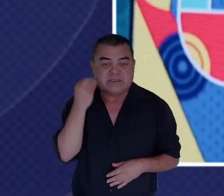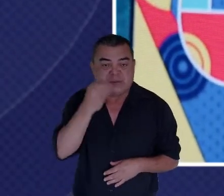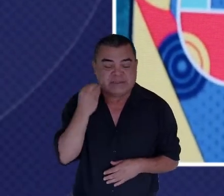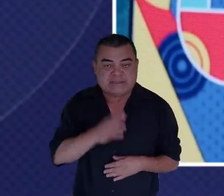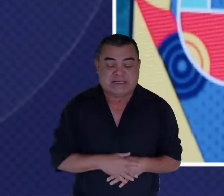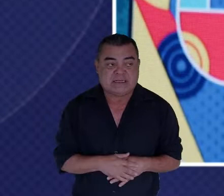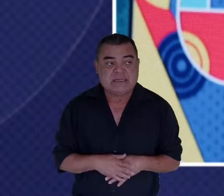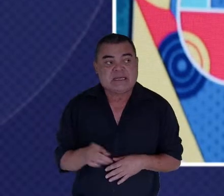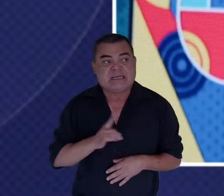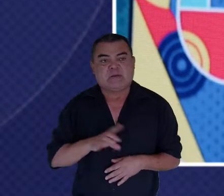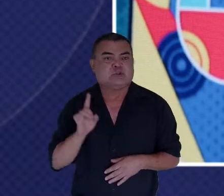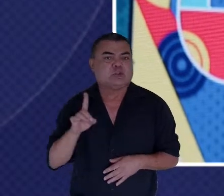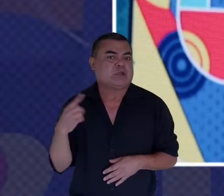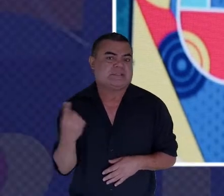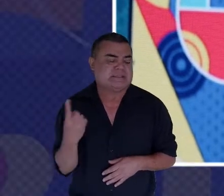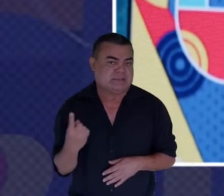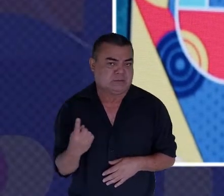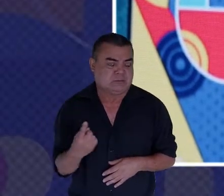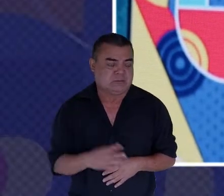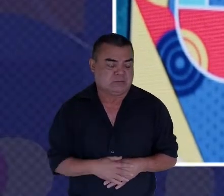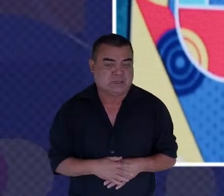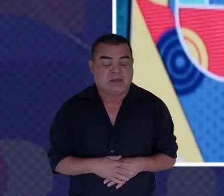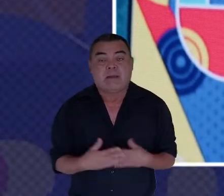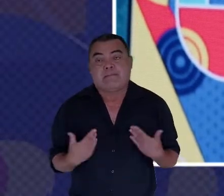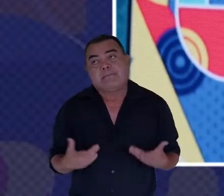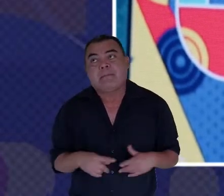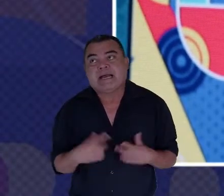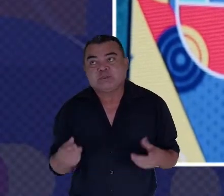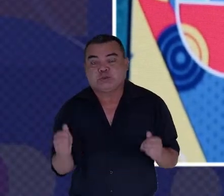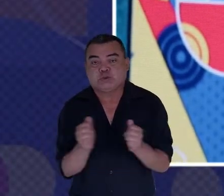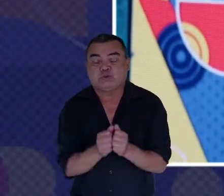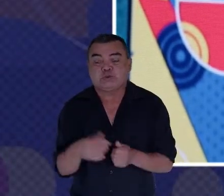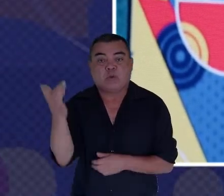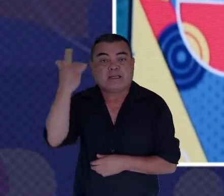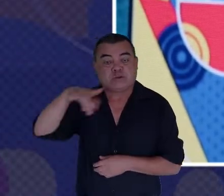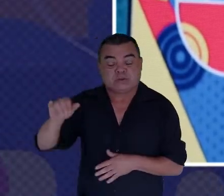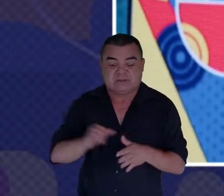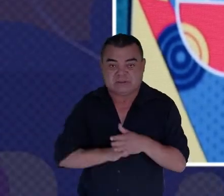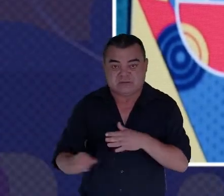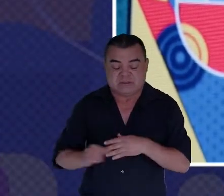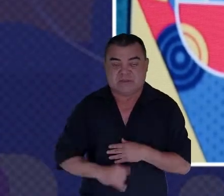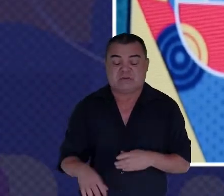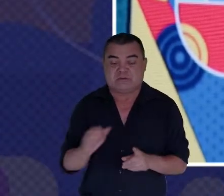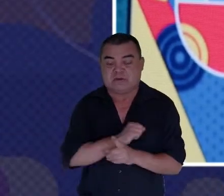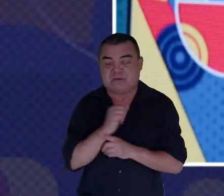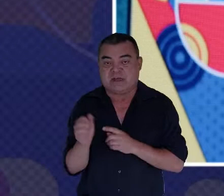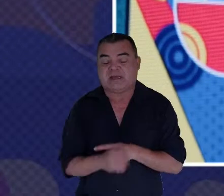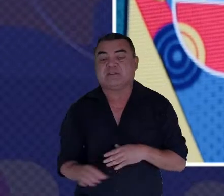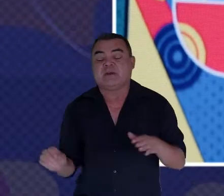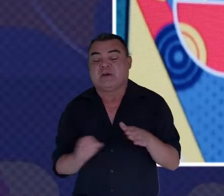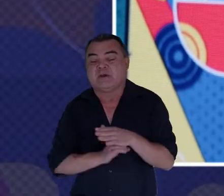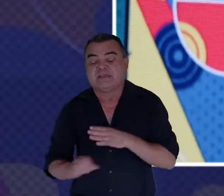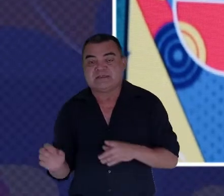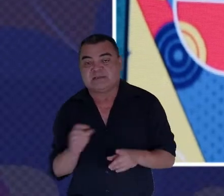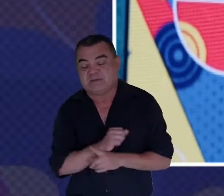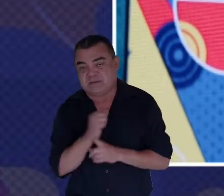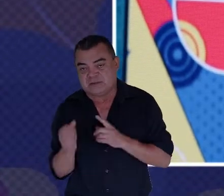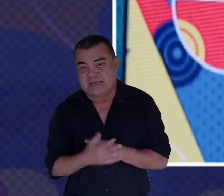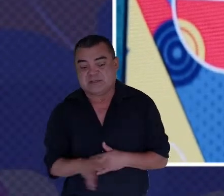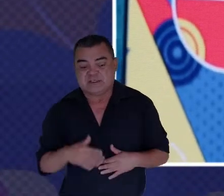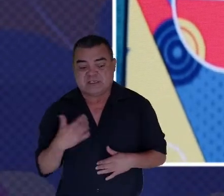experimentar mas experimentar Não sozinho Não ensimesmado mais junto com as outras instituições sociais e organizações não estatais